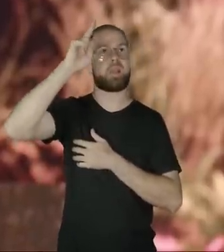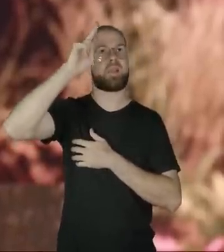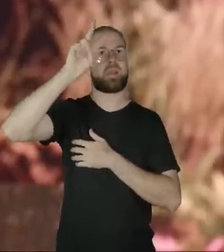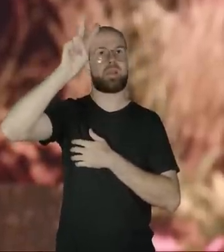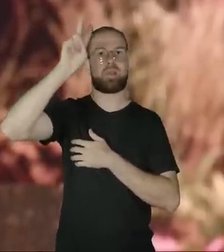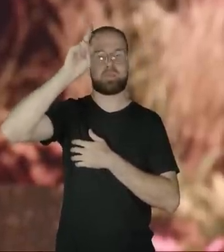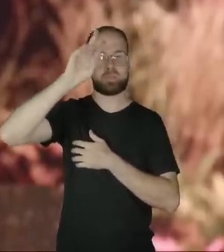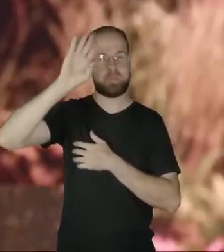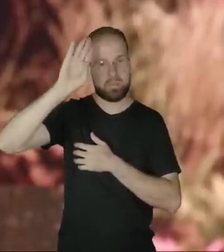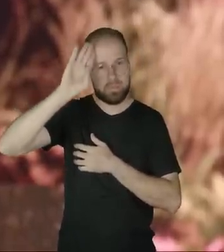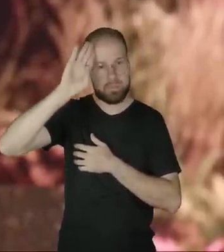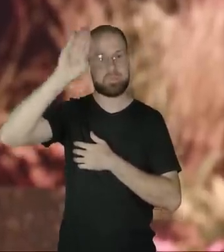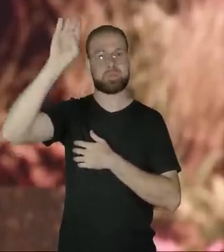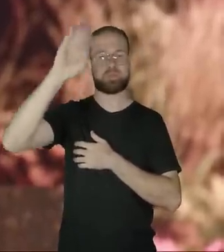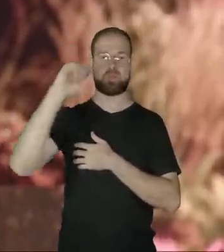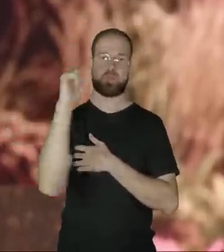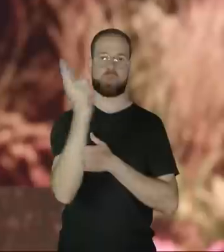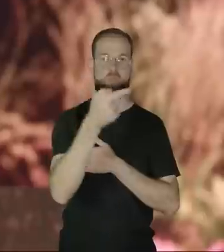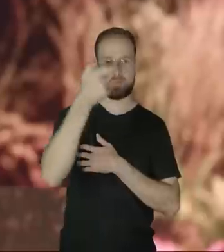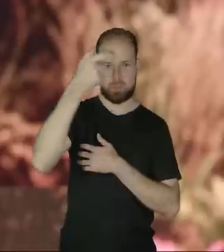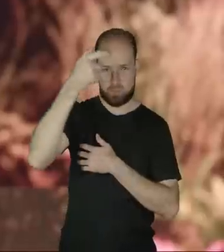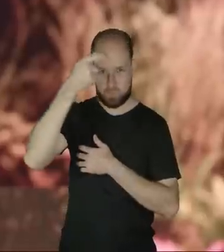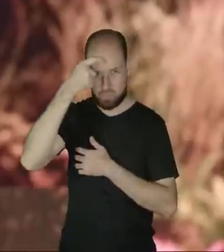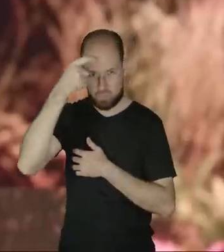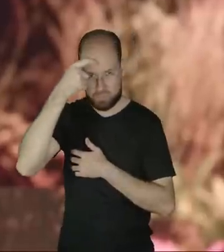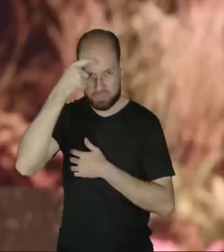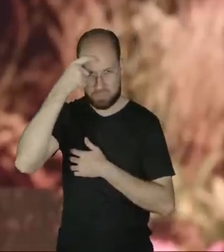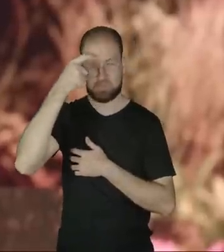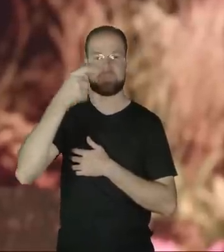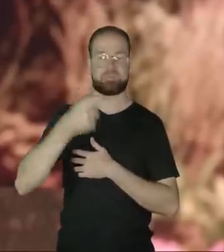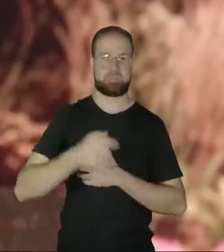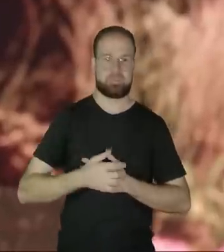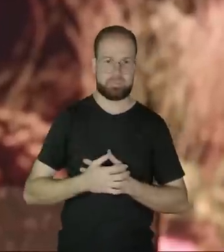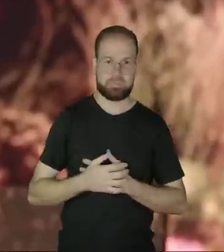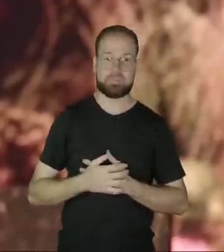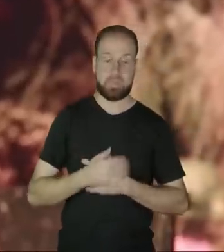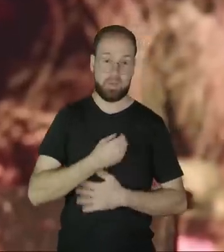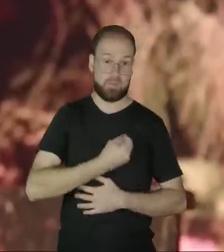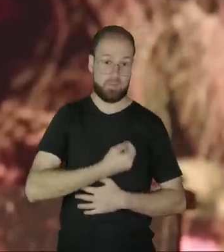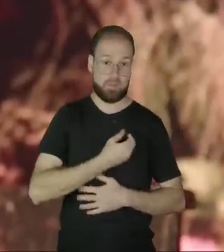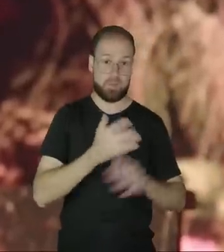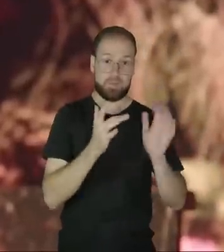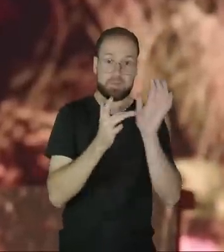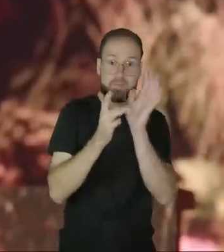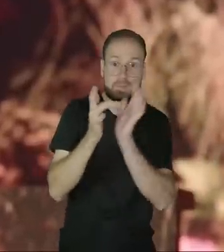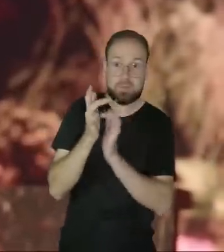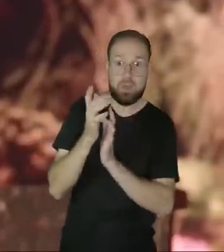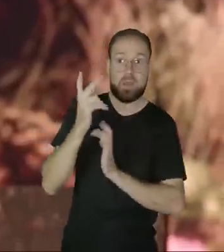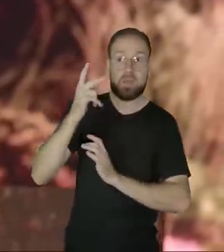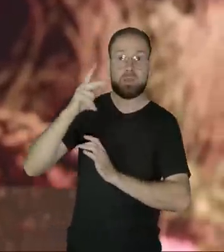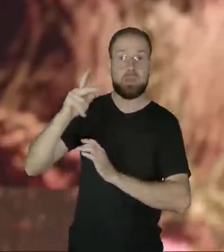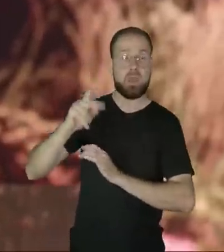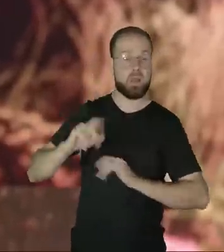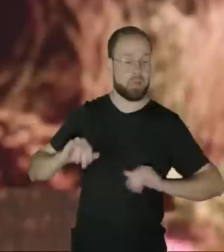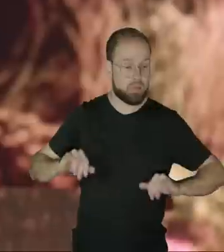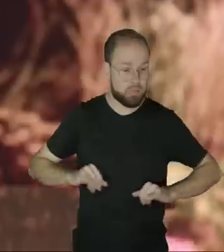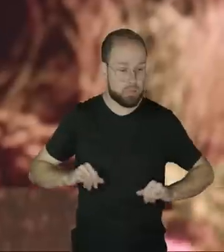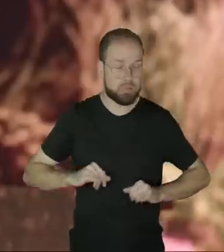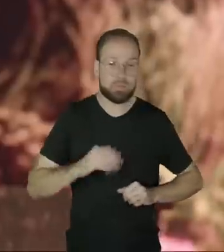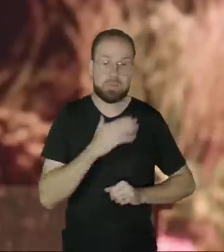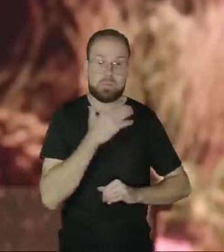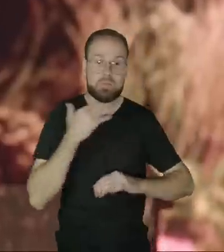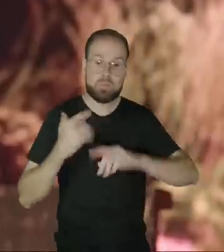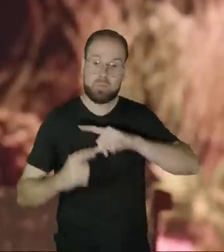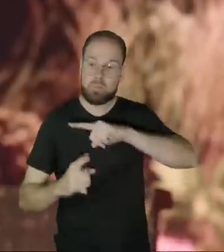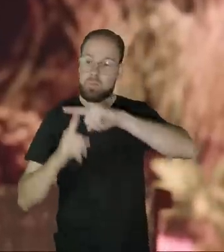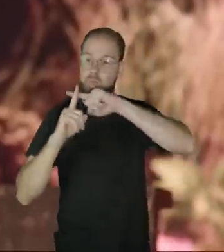e principalmente na nossa consciência, porque a vida de Cristo e a sua morte é um caso de consciência para nós,